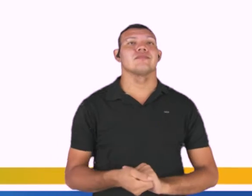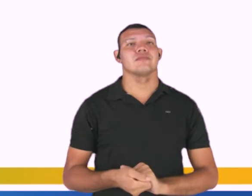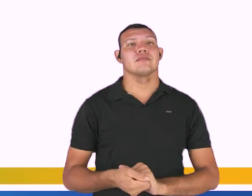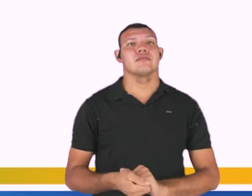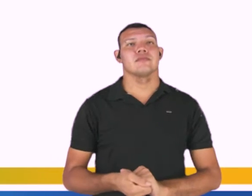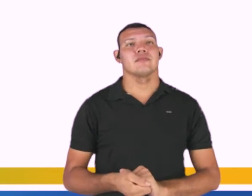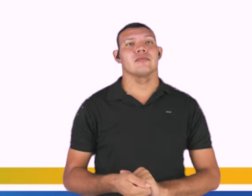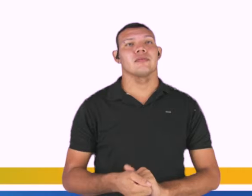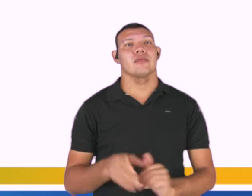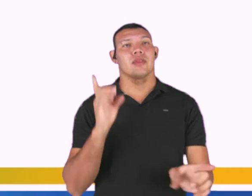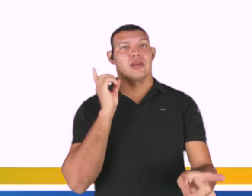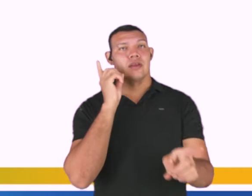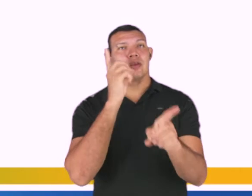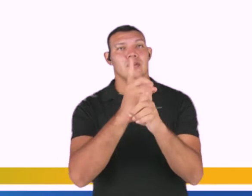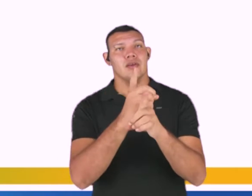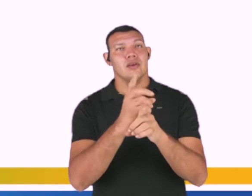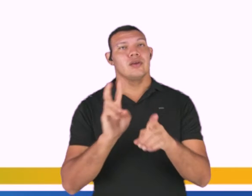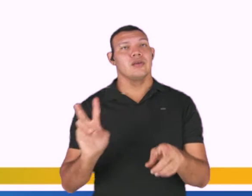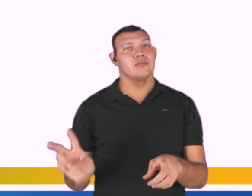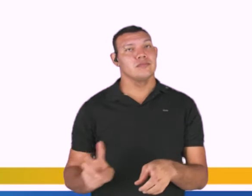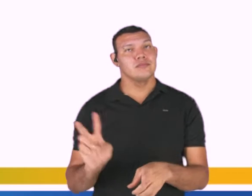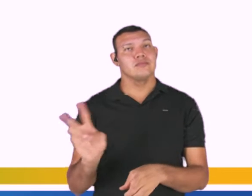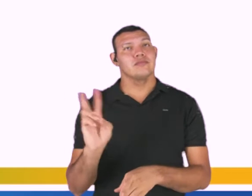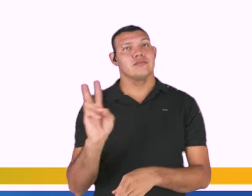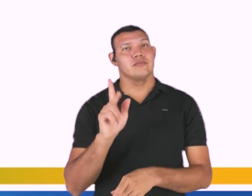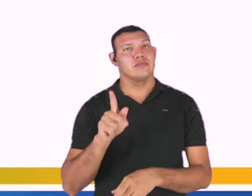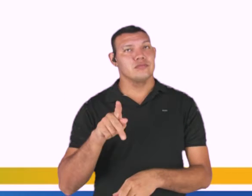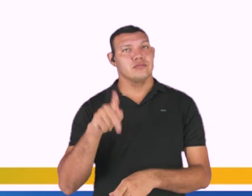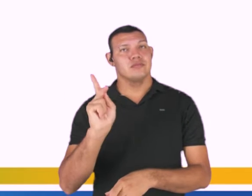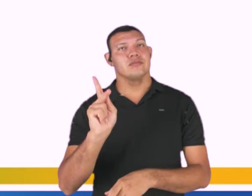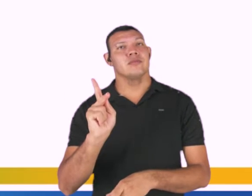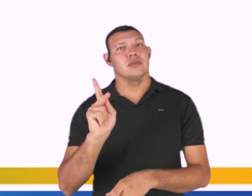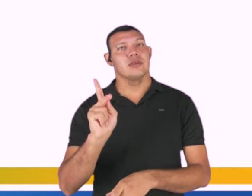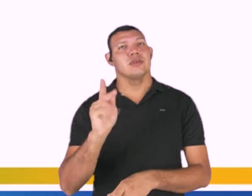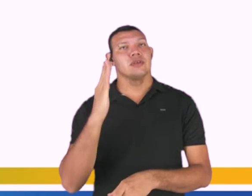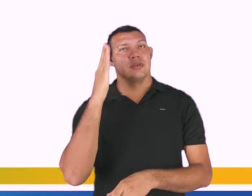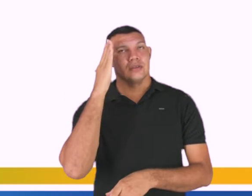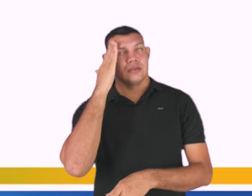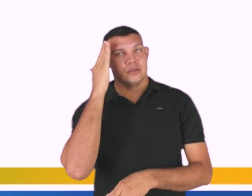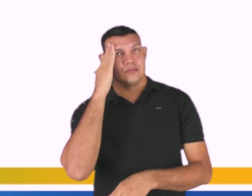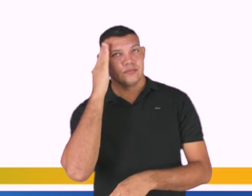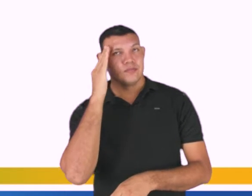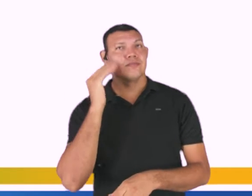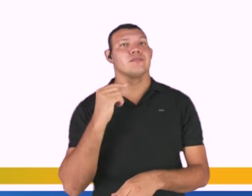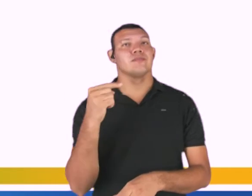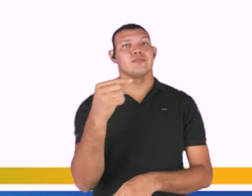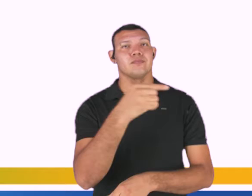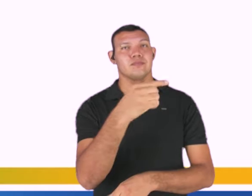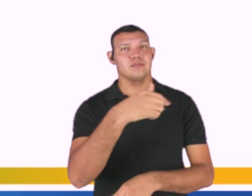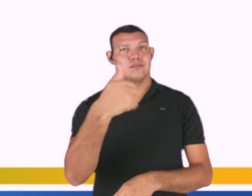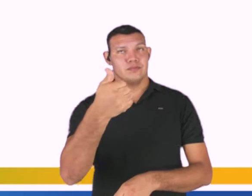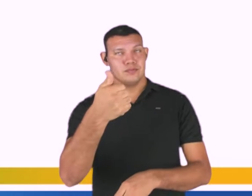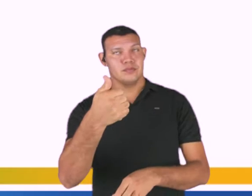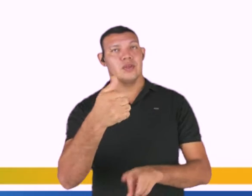Determine o valor de k, sabendo que menos 1 é a raiz da equação